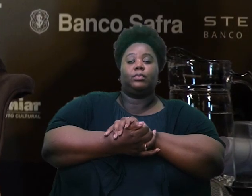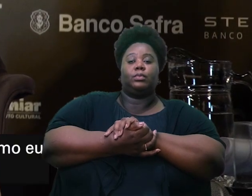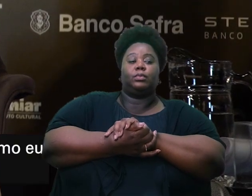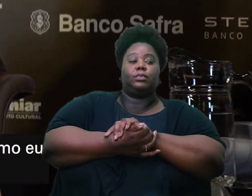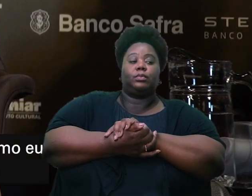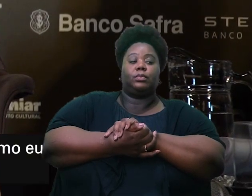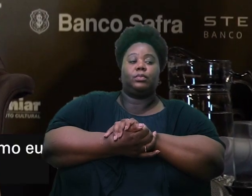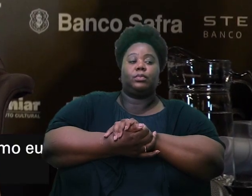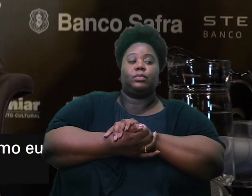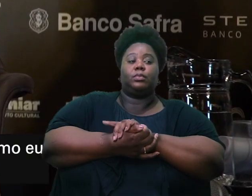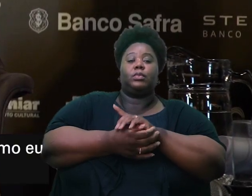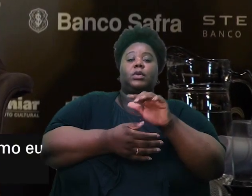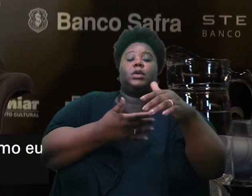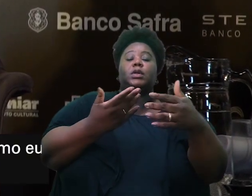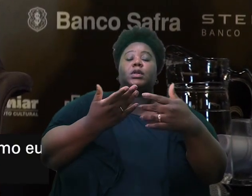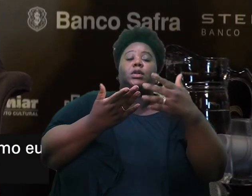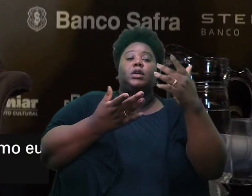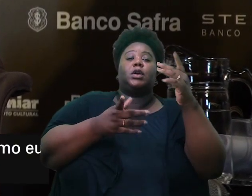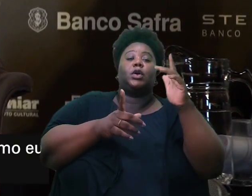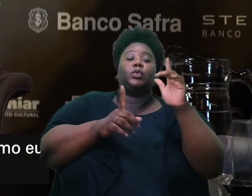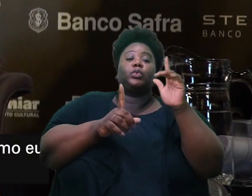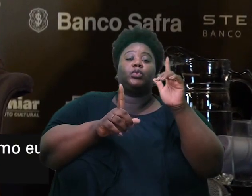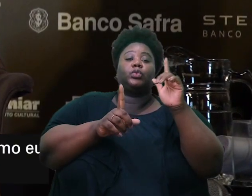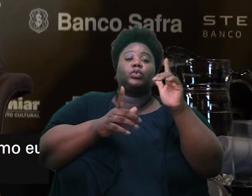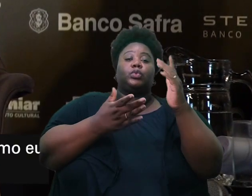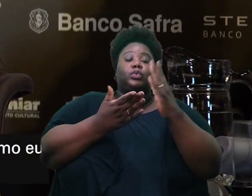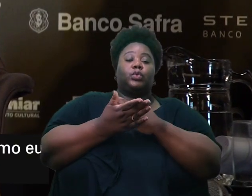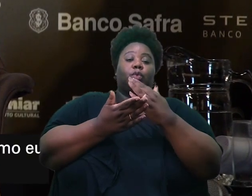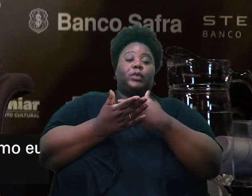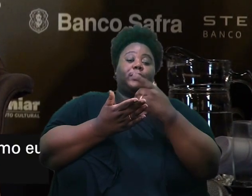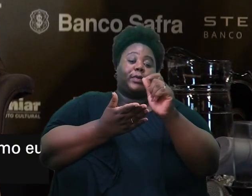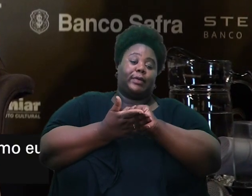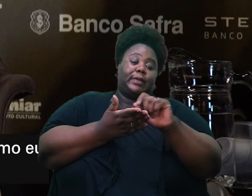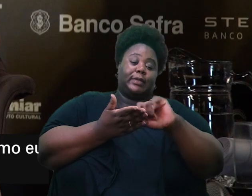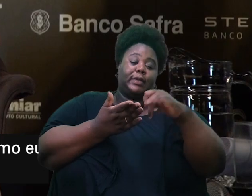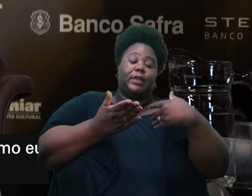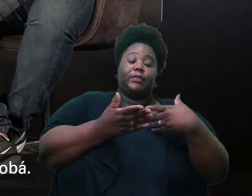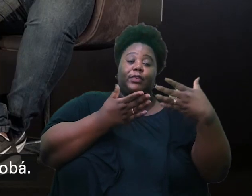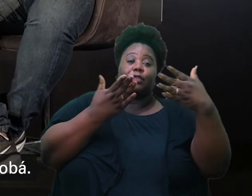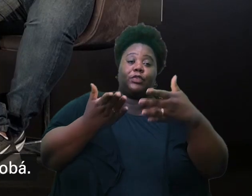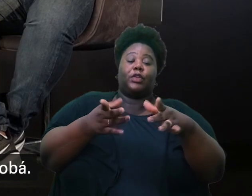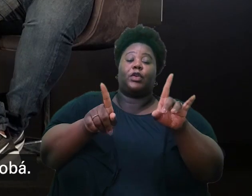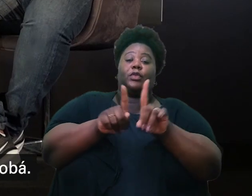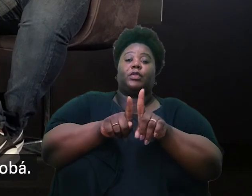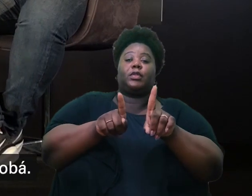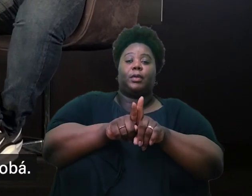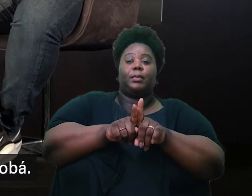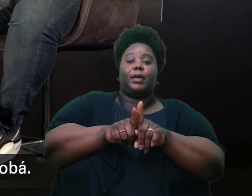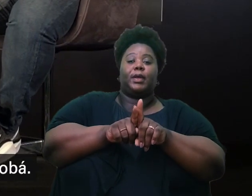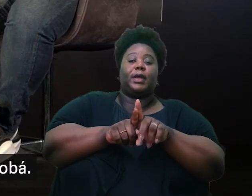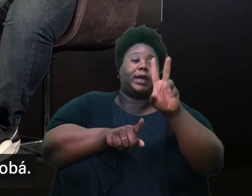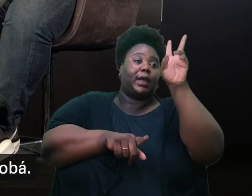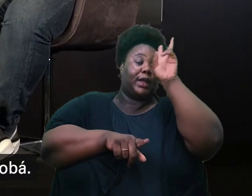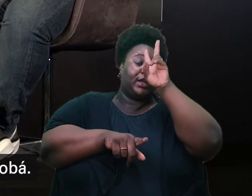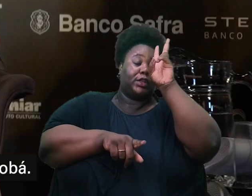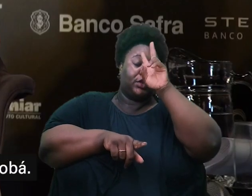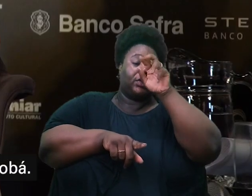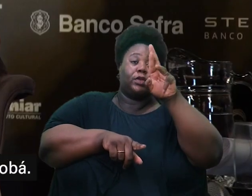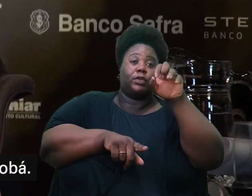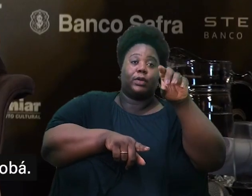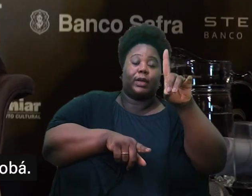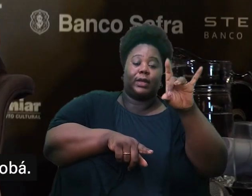dizer, neste livro, eu não apenas escrevo como eu chego, não só escrevo a história do